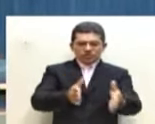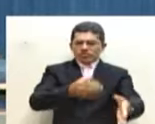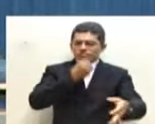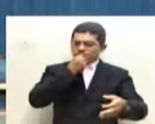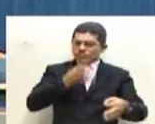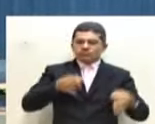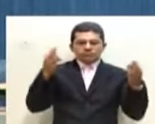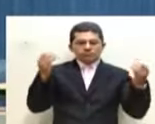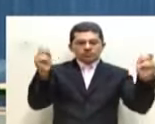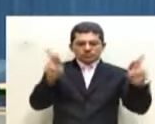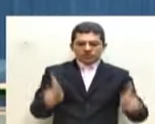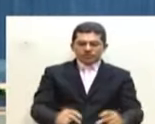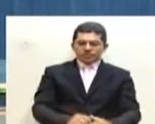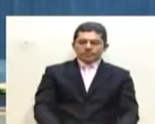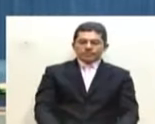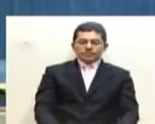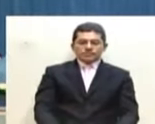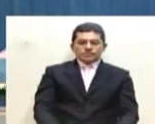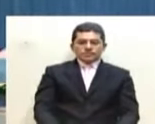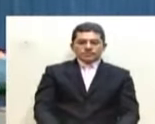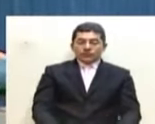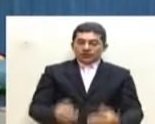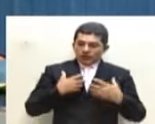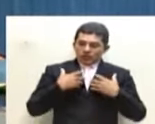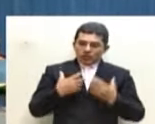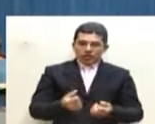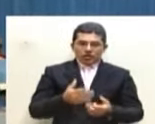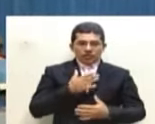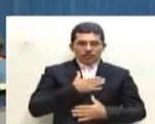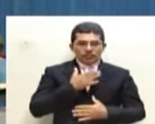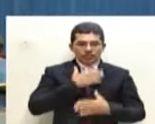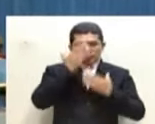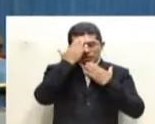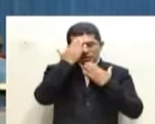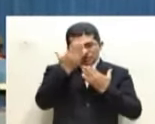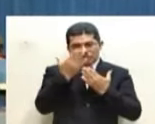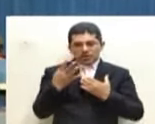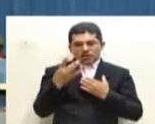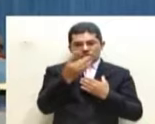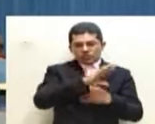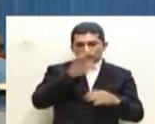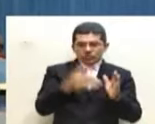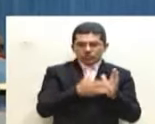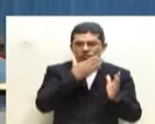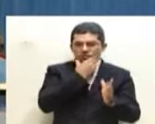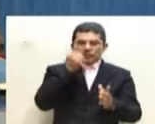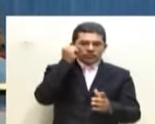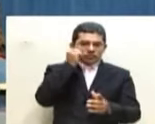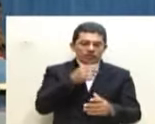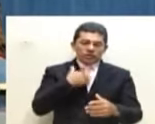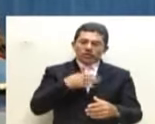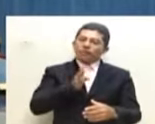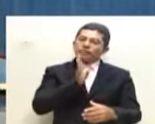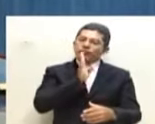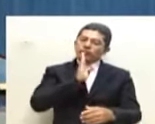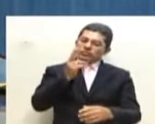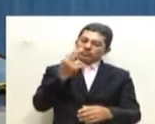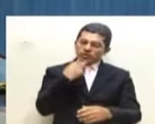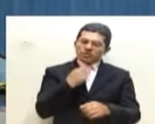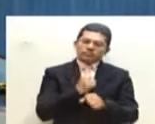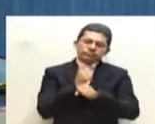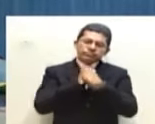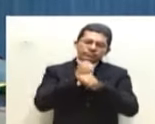um caminho honrado. Então eu quero deixar o meu agradecimento a todos esses homens e mulheres que já me acompanham há muito